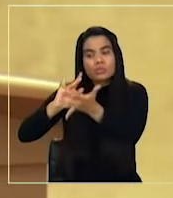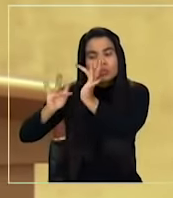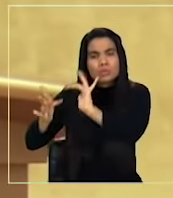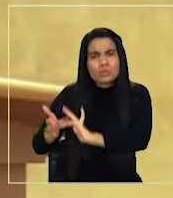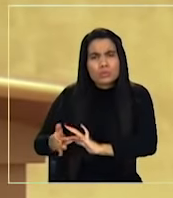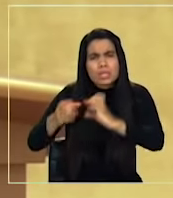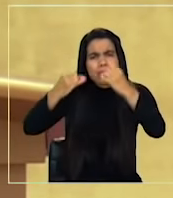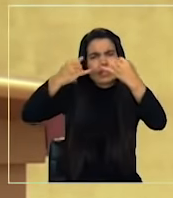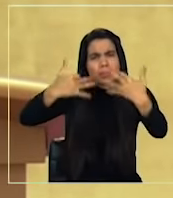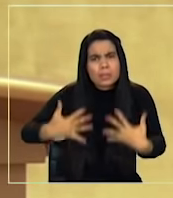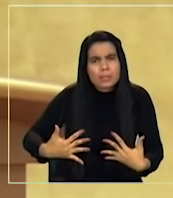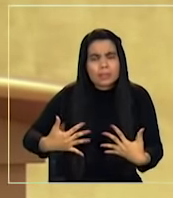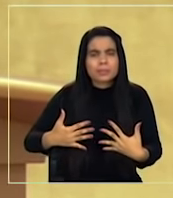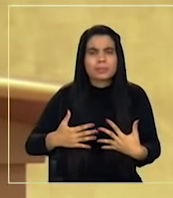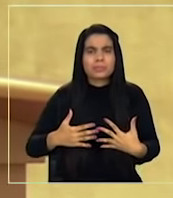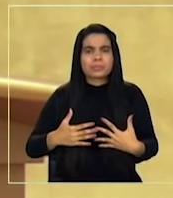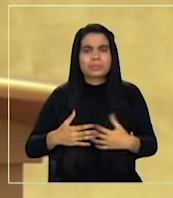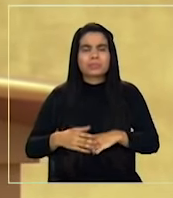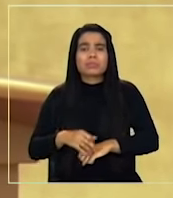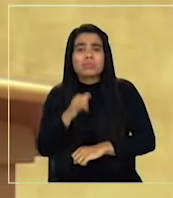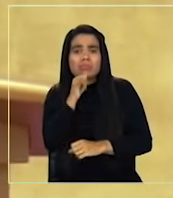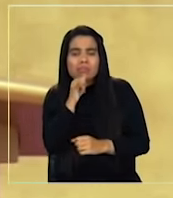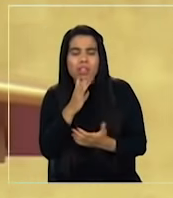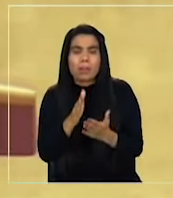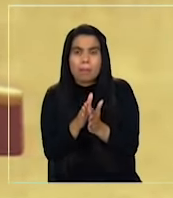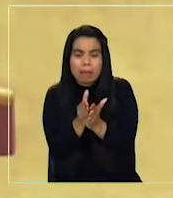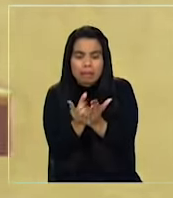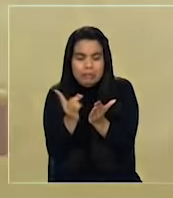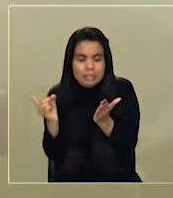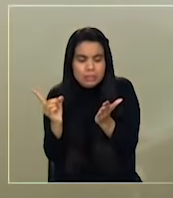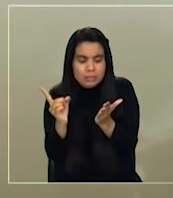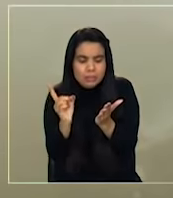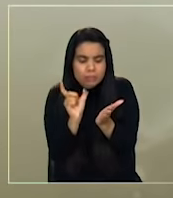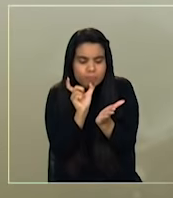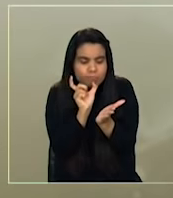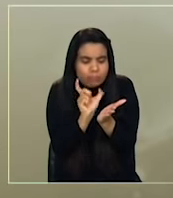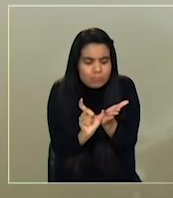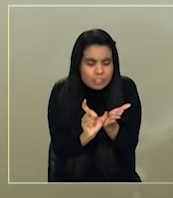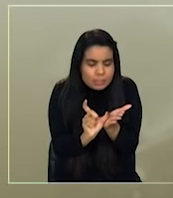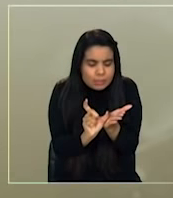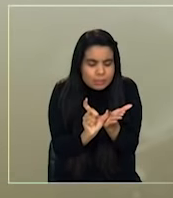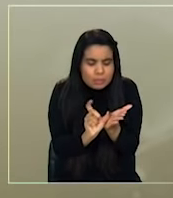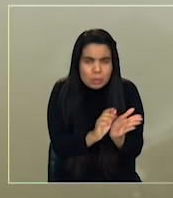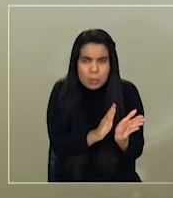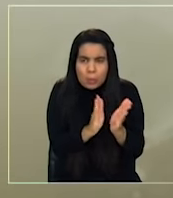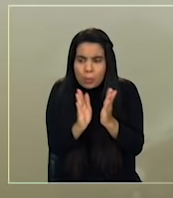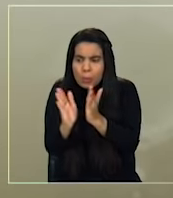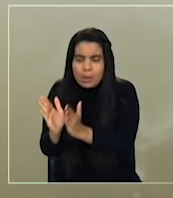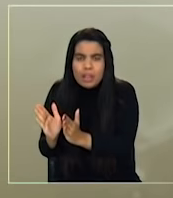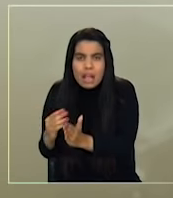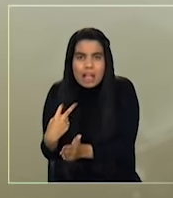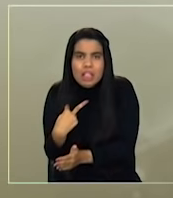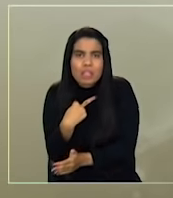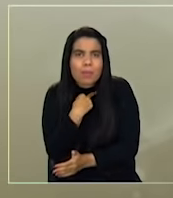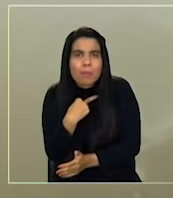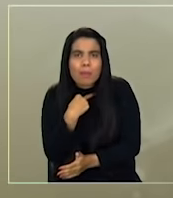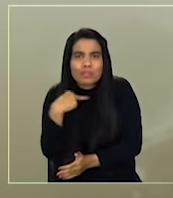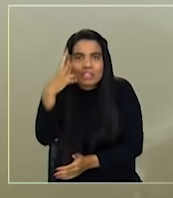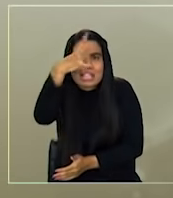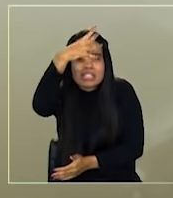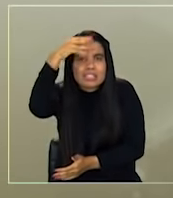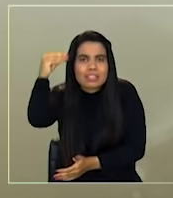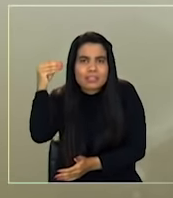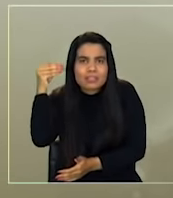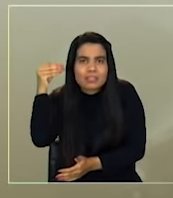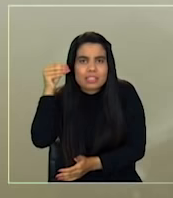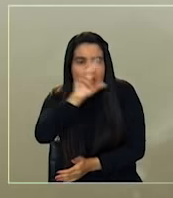as minhas palavras, a Escritura não pode ser anulada, Ele está querendo passar para